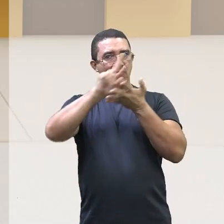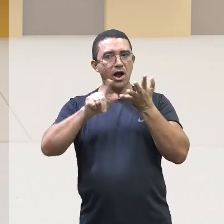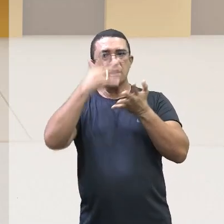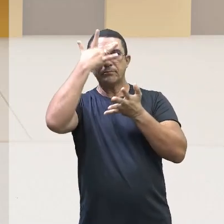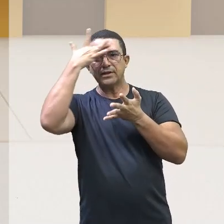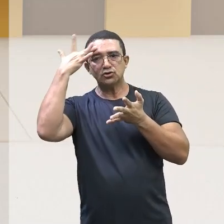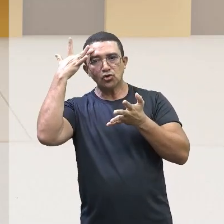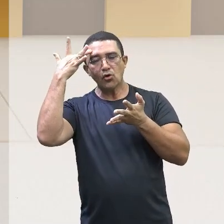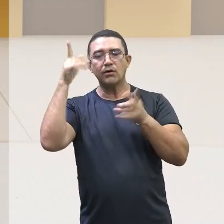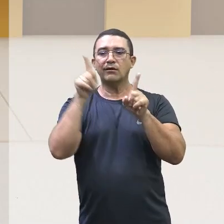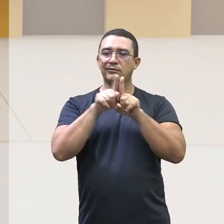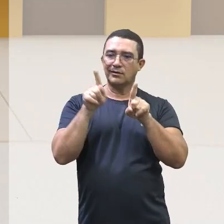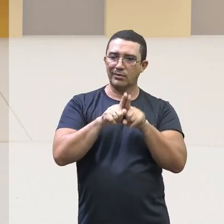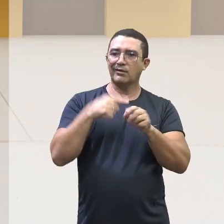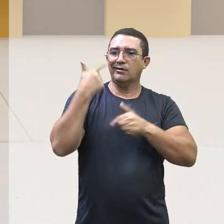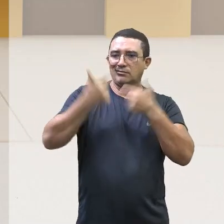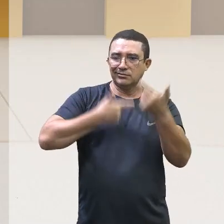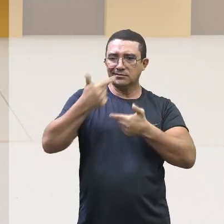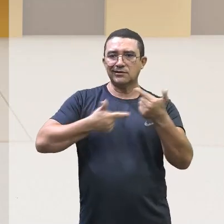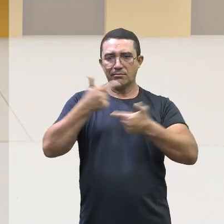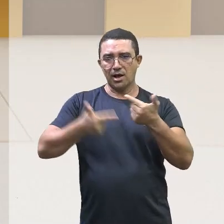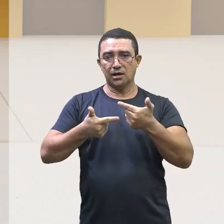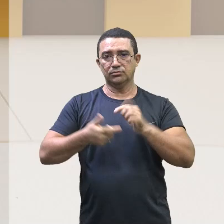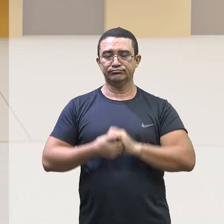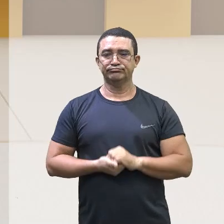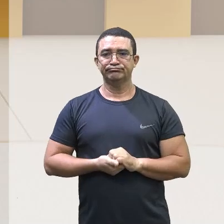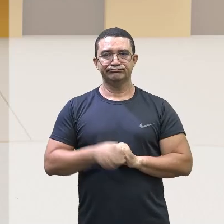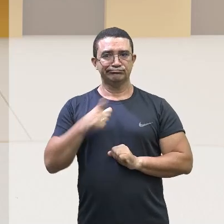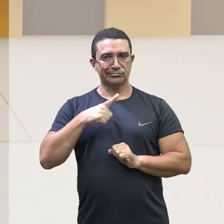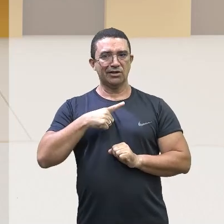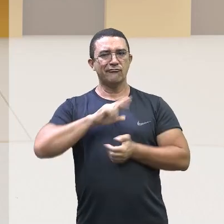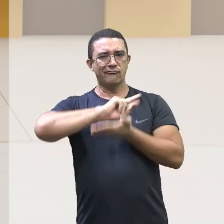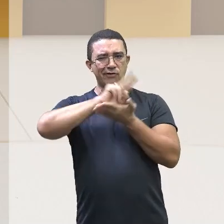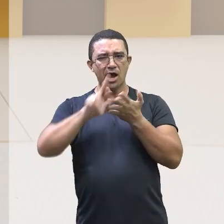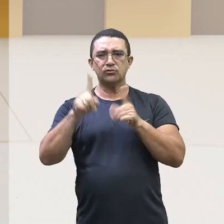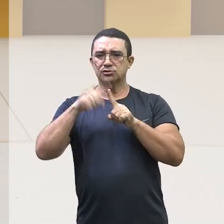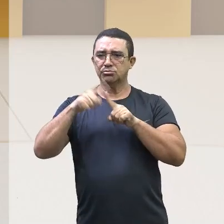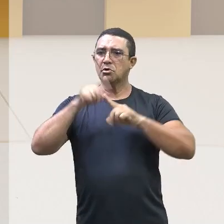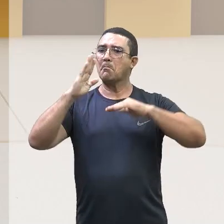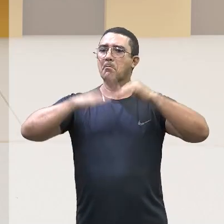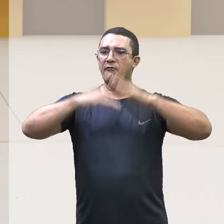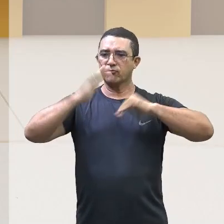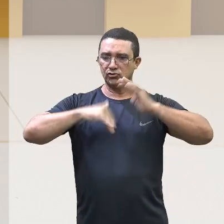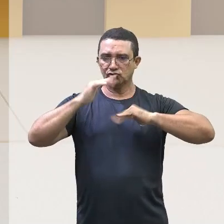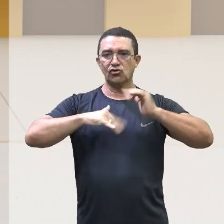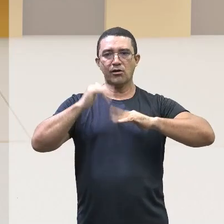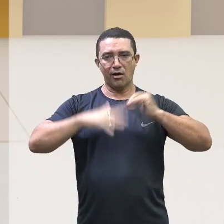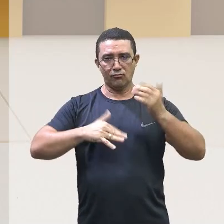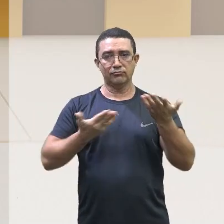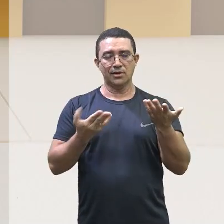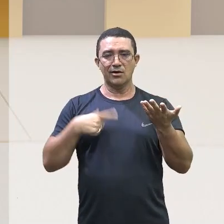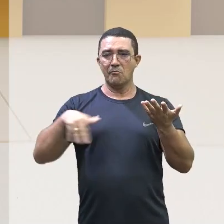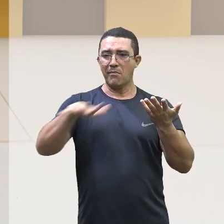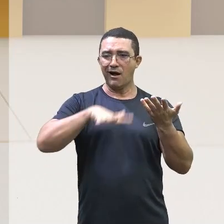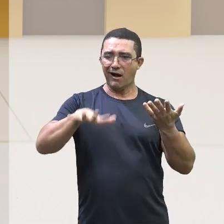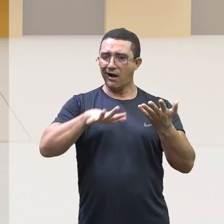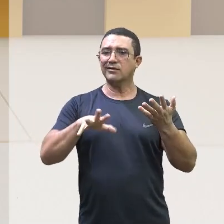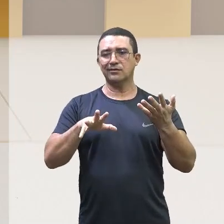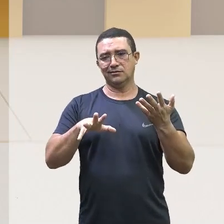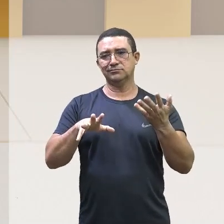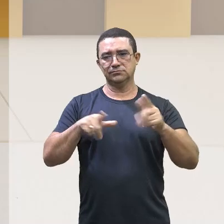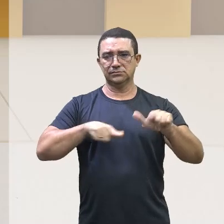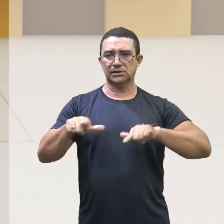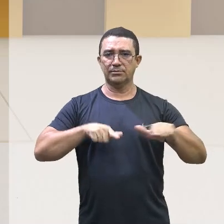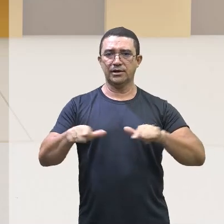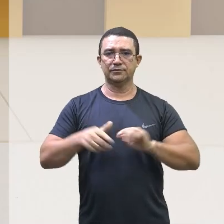A gente acaba não percebendo que há profissionais envolvidos ali e que, querendo ou não, é um mercado de trabalho. Não